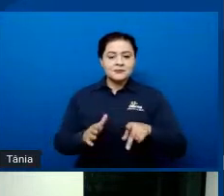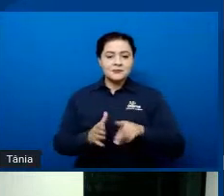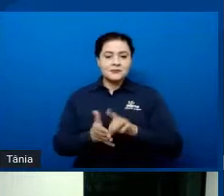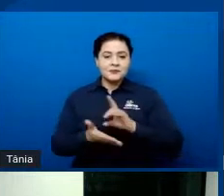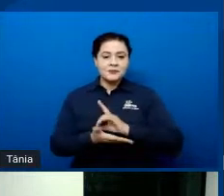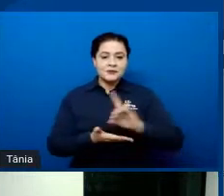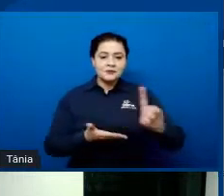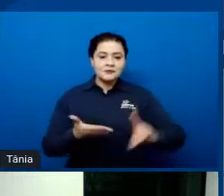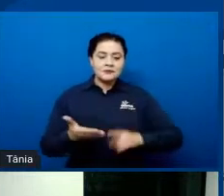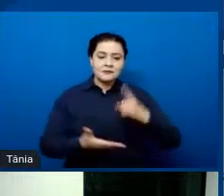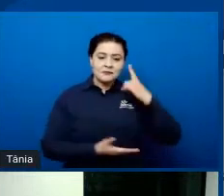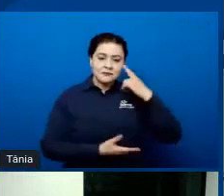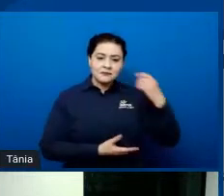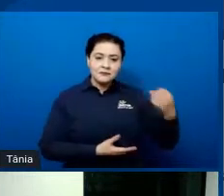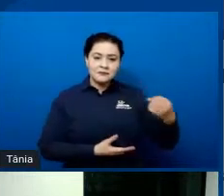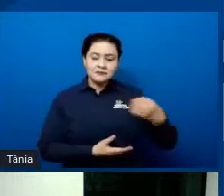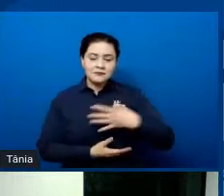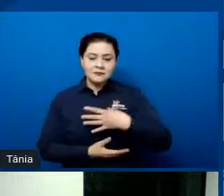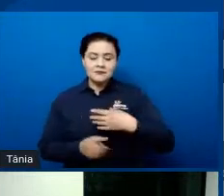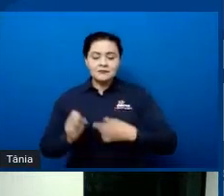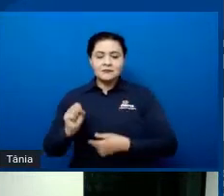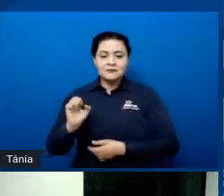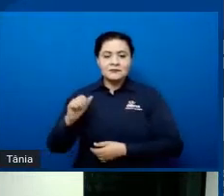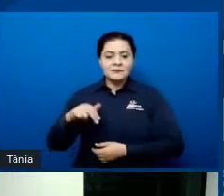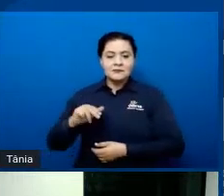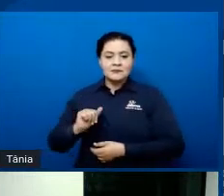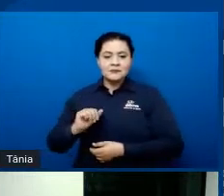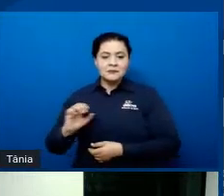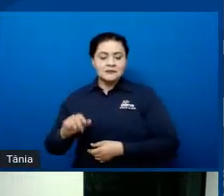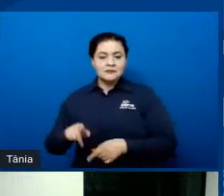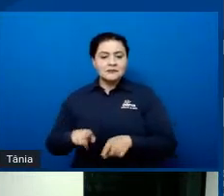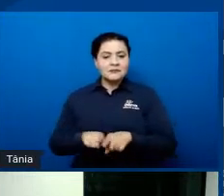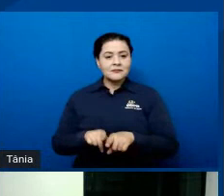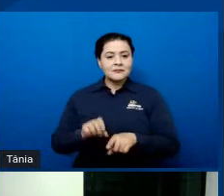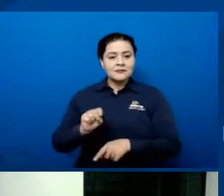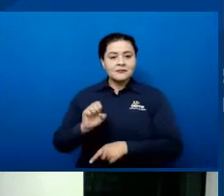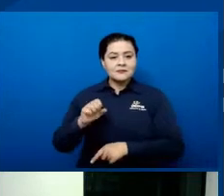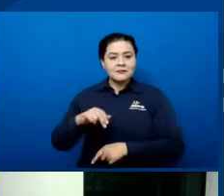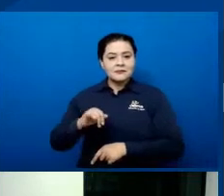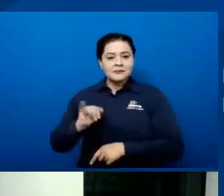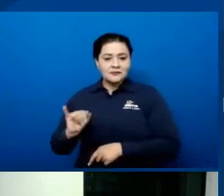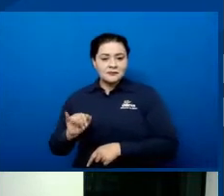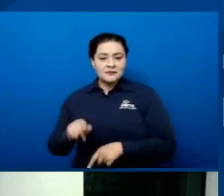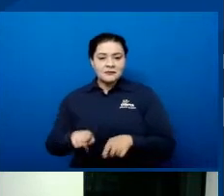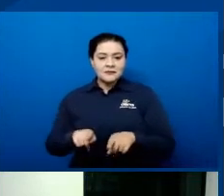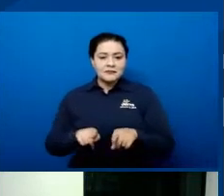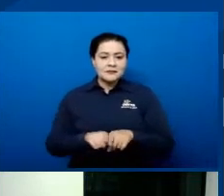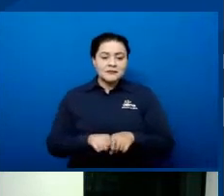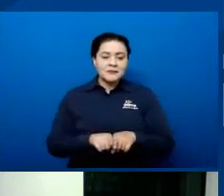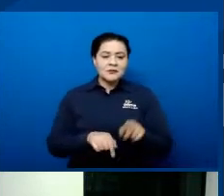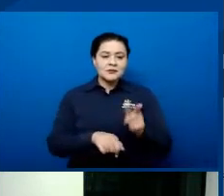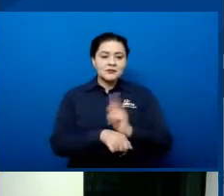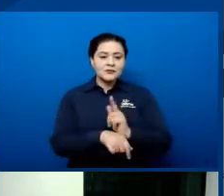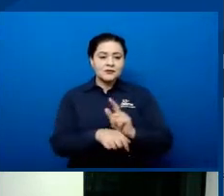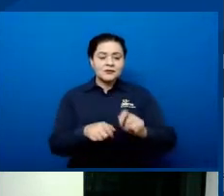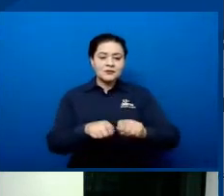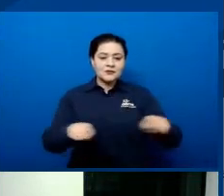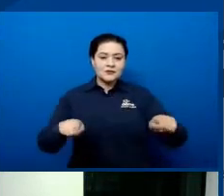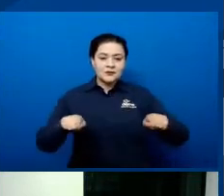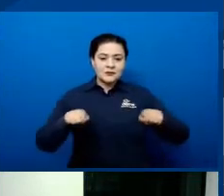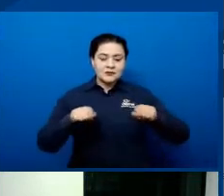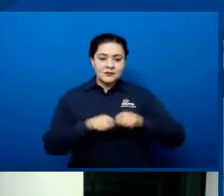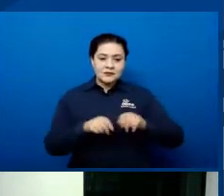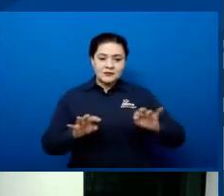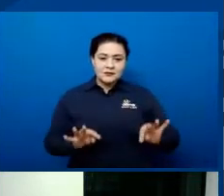para o Senac, para o Sebrae de Santa Catarina. Né? Eu gerencio parte do cluster de inovação na área de tecnologia da região do Vale